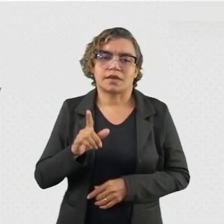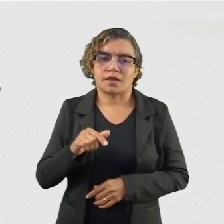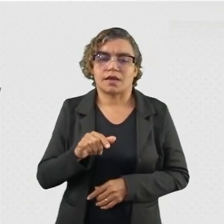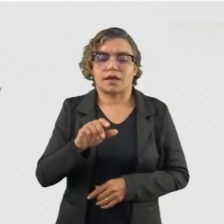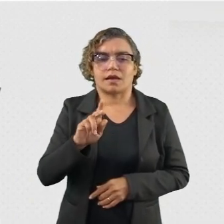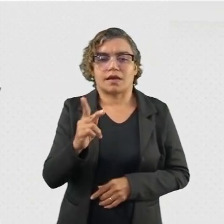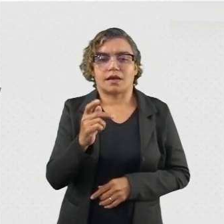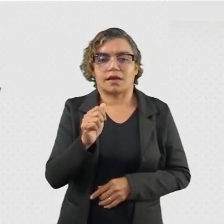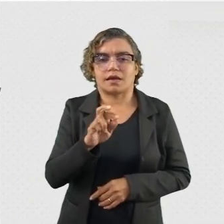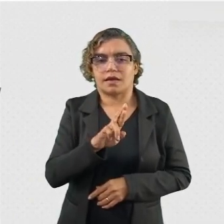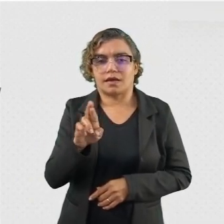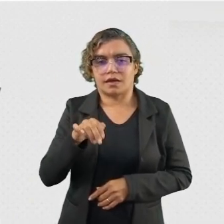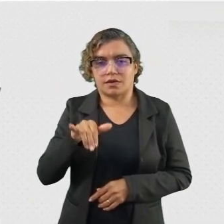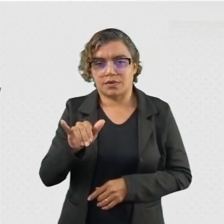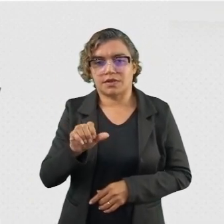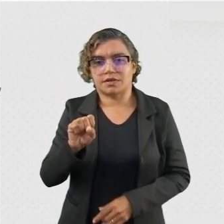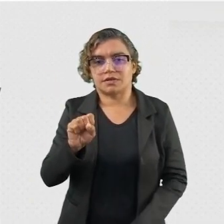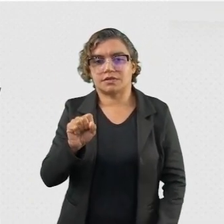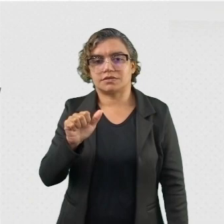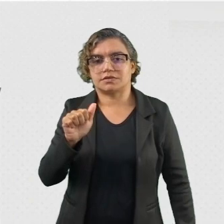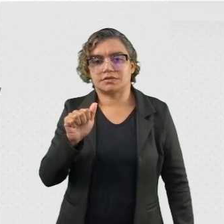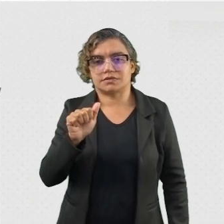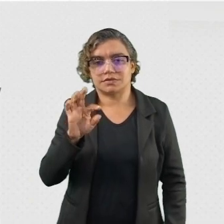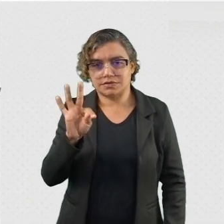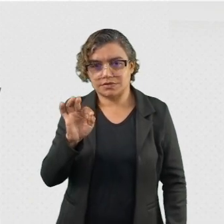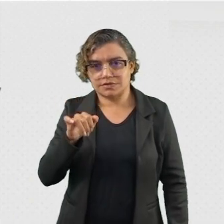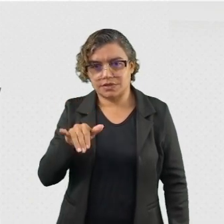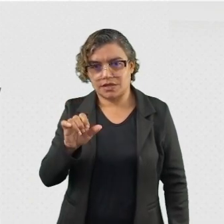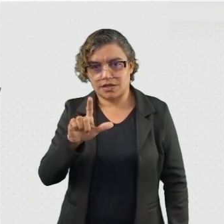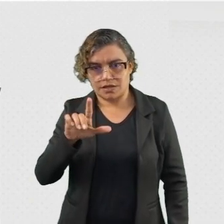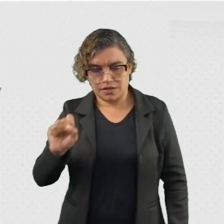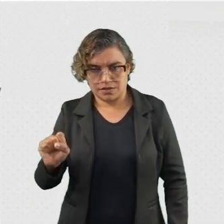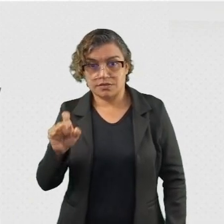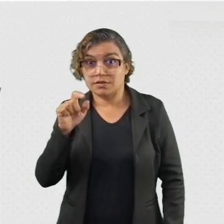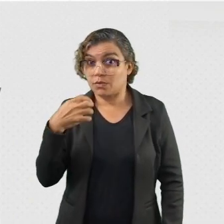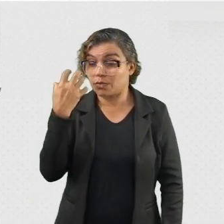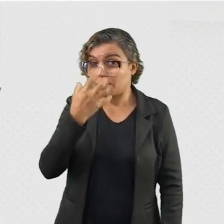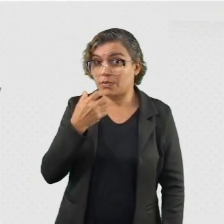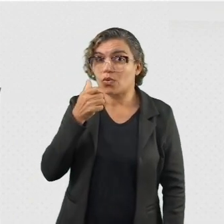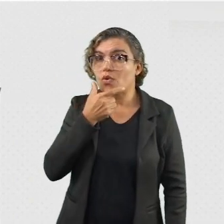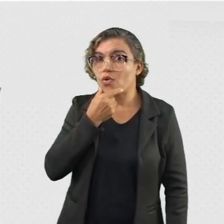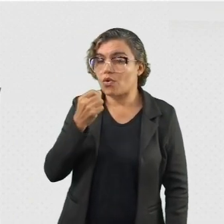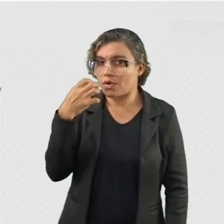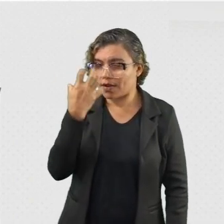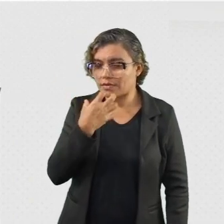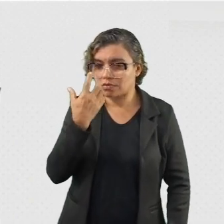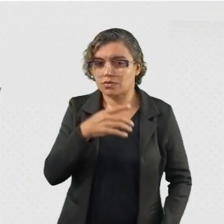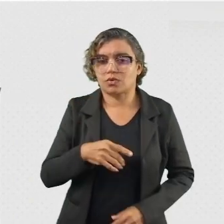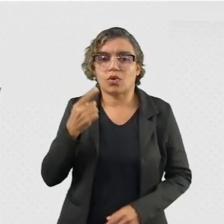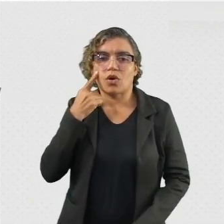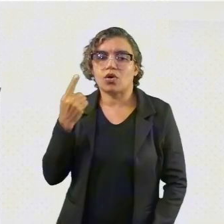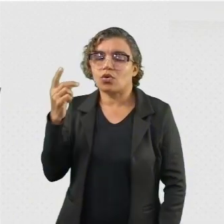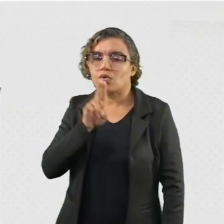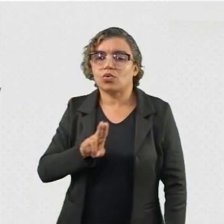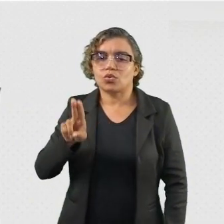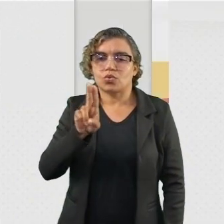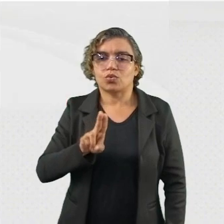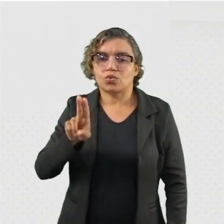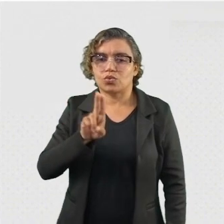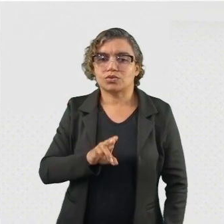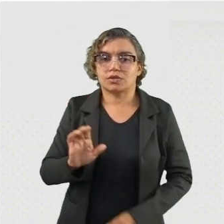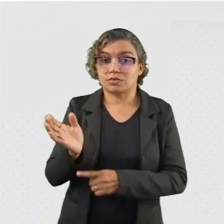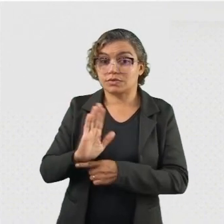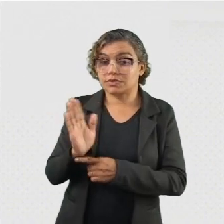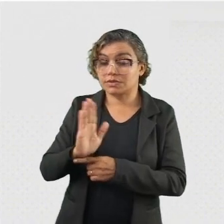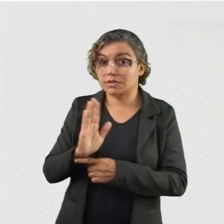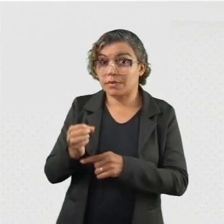cantor, e aí ele usa essa expressão, ou a palavra cinema, para compor a letra da música